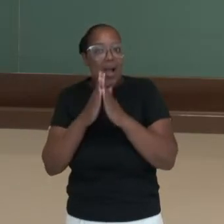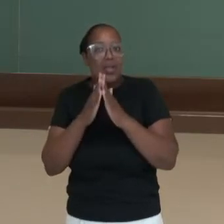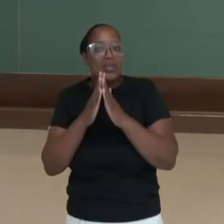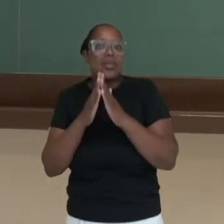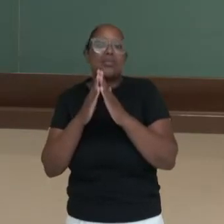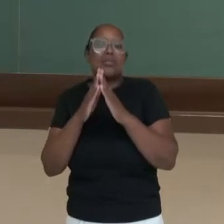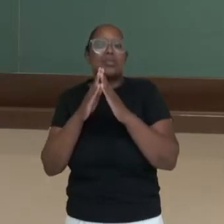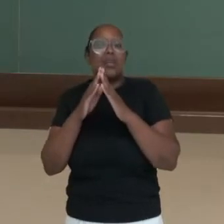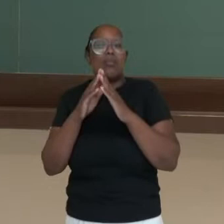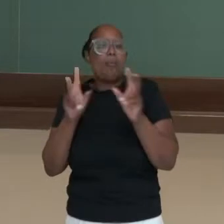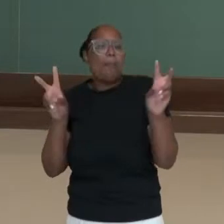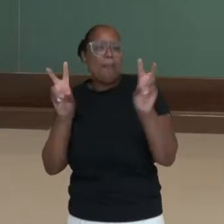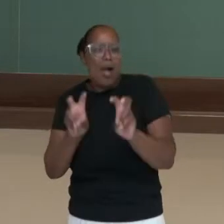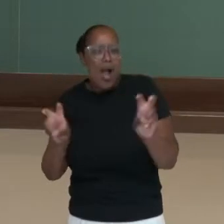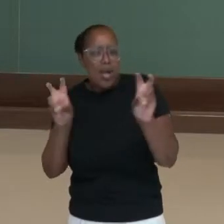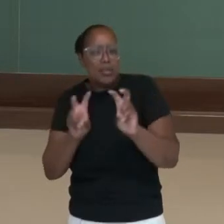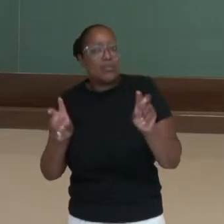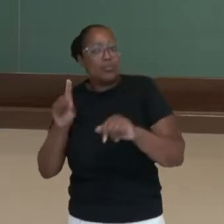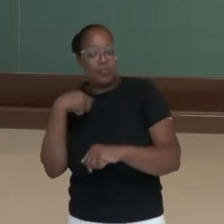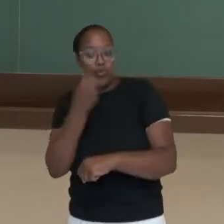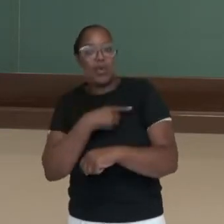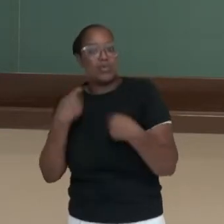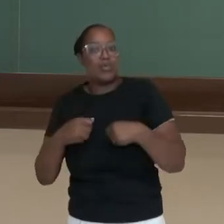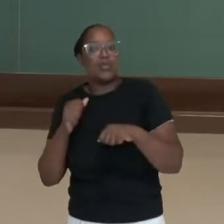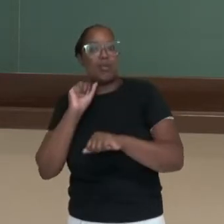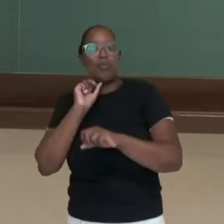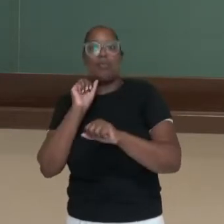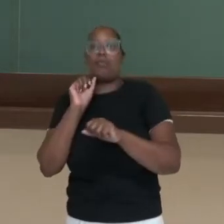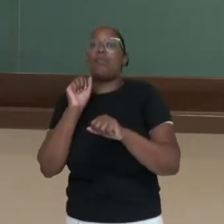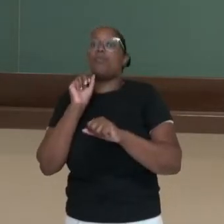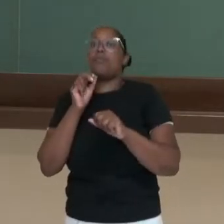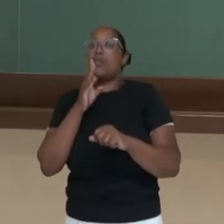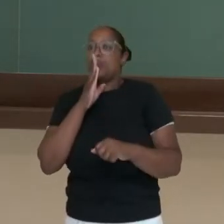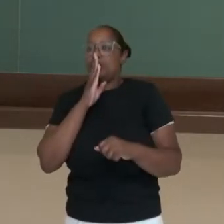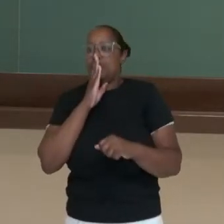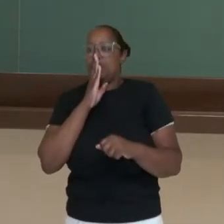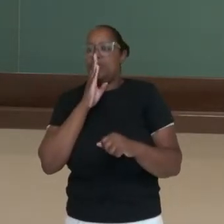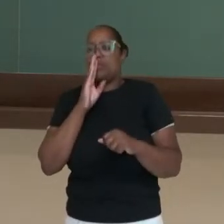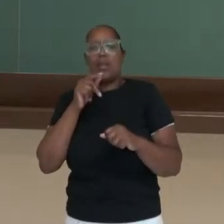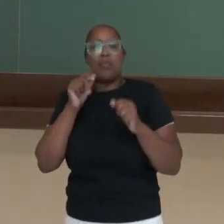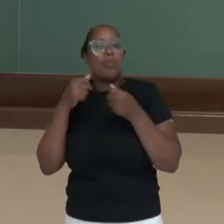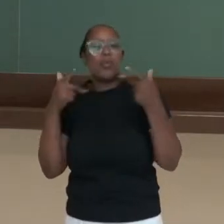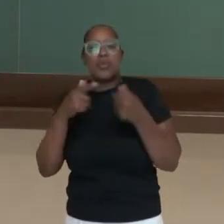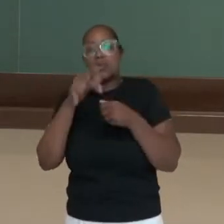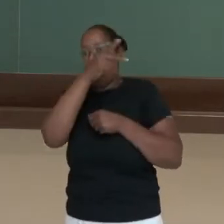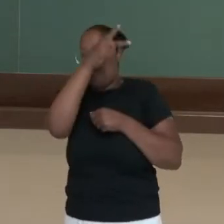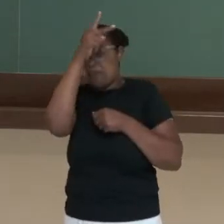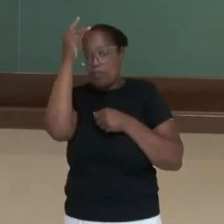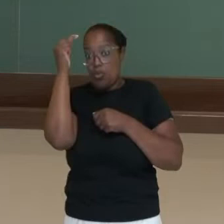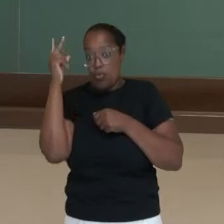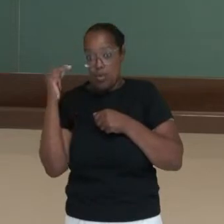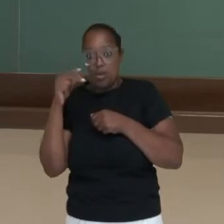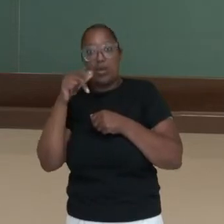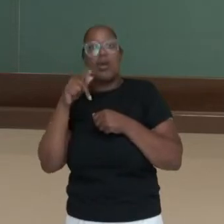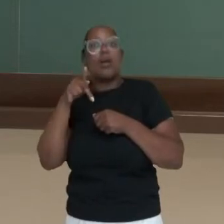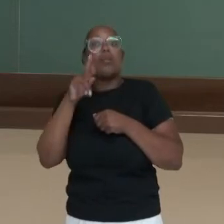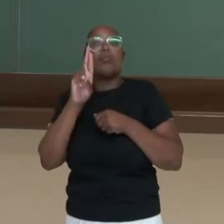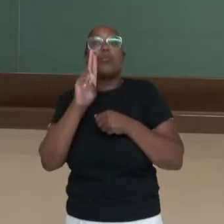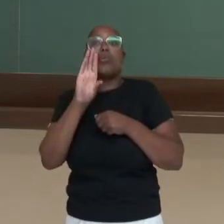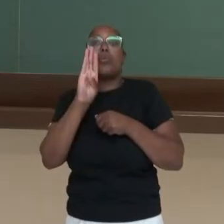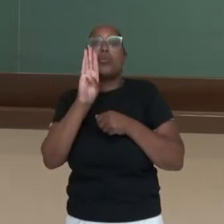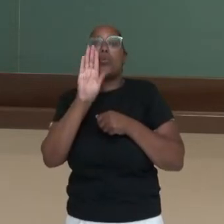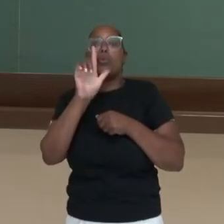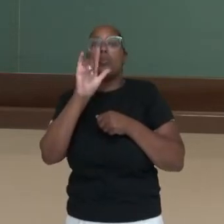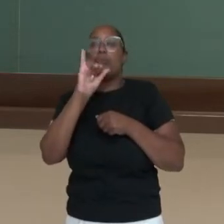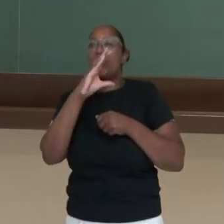nos comportar ali, né, como se fosse uma coisa pública. Uma coisa pública quer dizer também que é uma coisa de todos. Por isso que